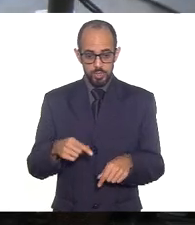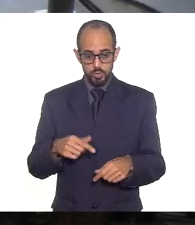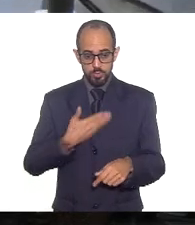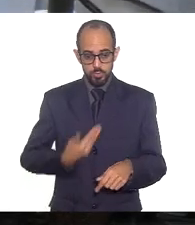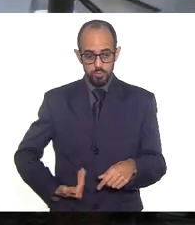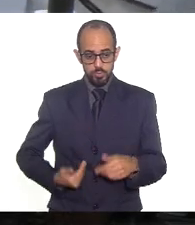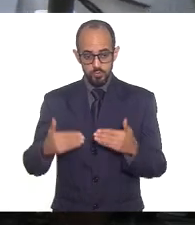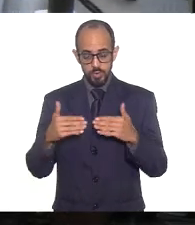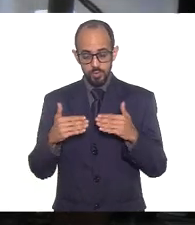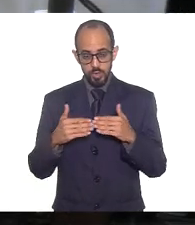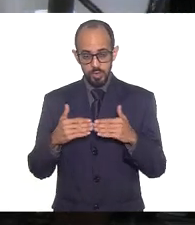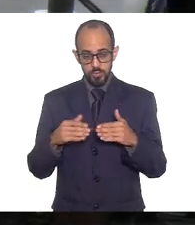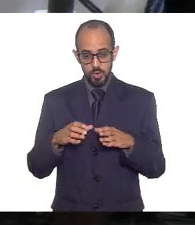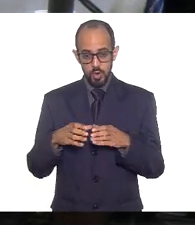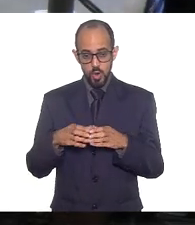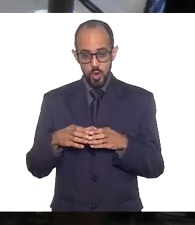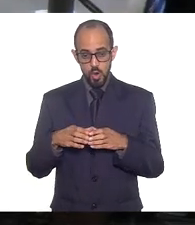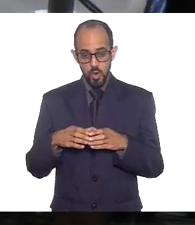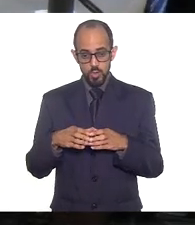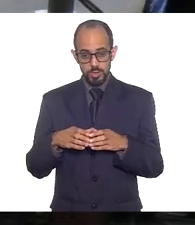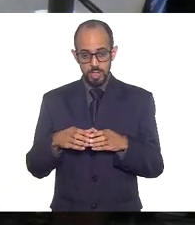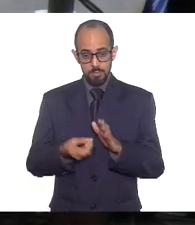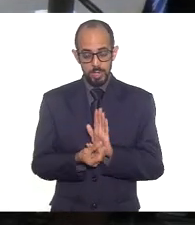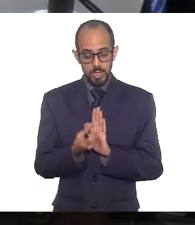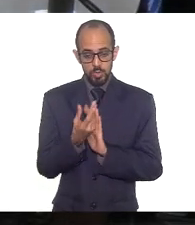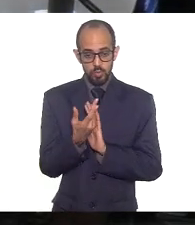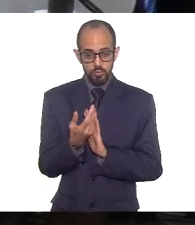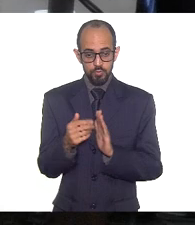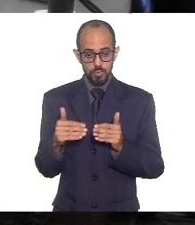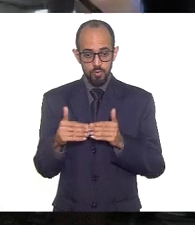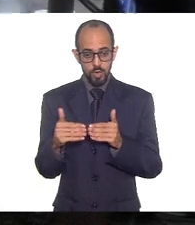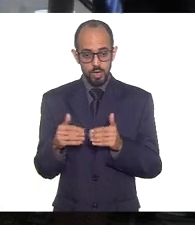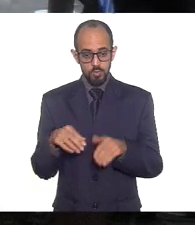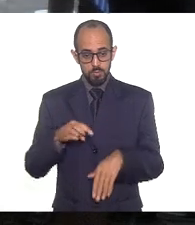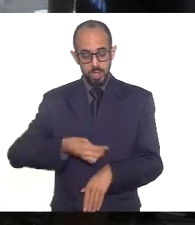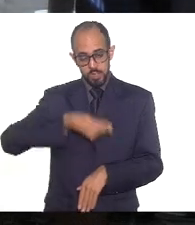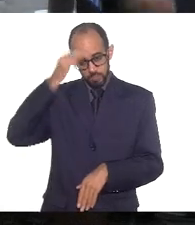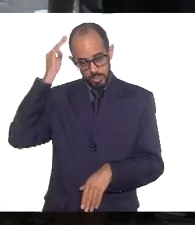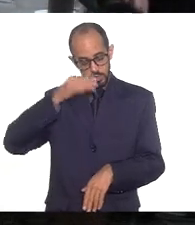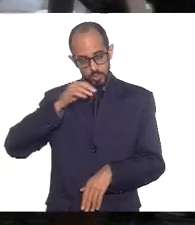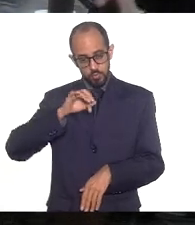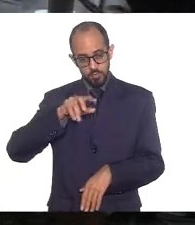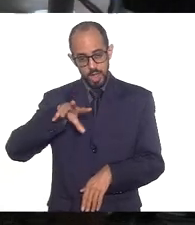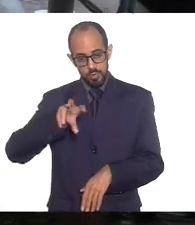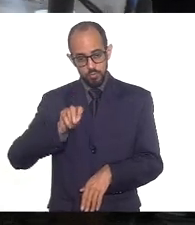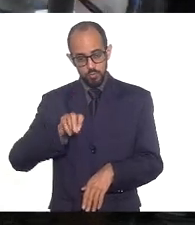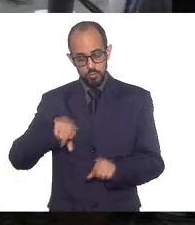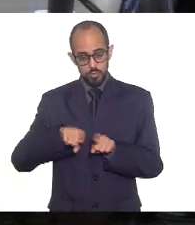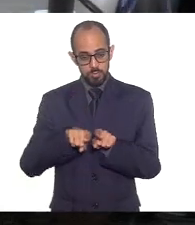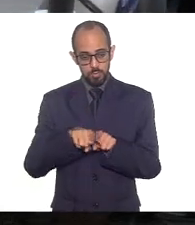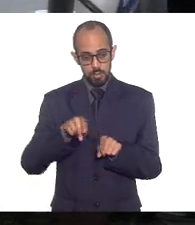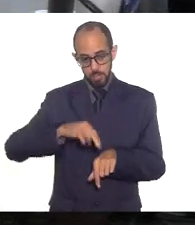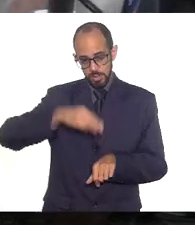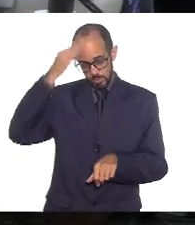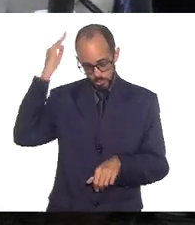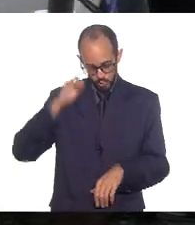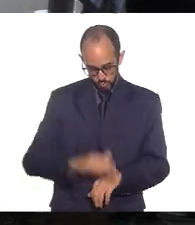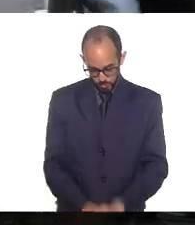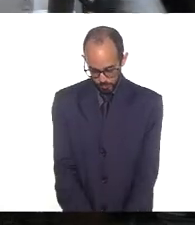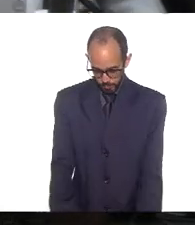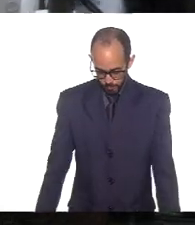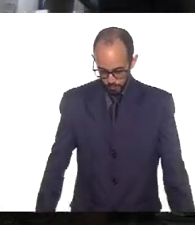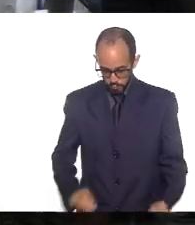orçamento favorável relatores deputados mas com a tia com Flávio serafini mais possível dependendo de pareceres